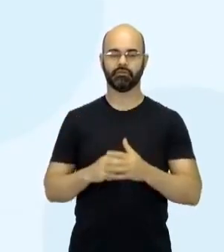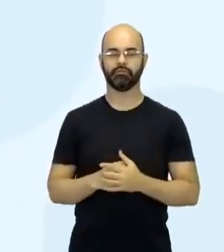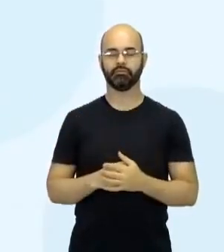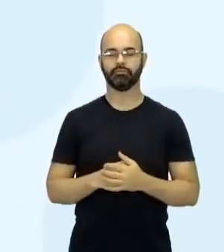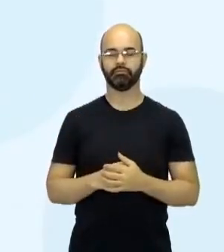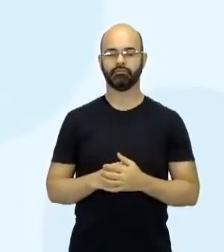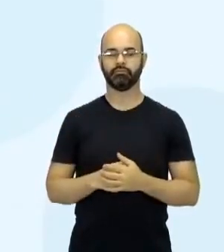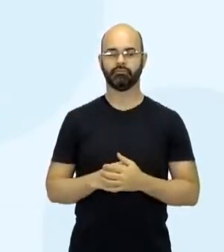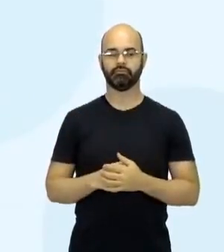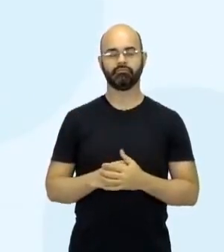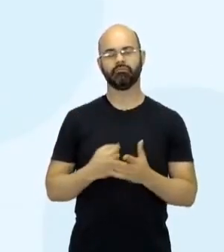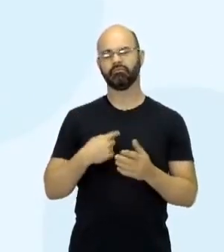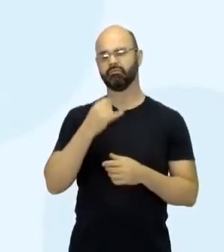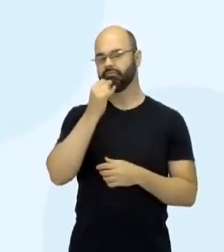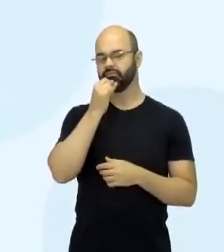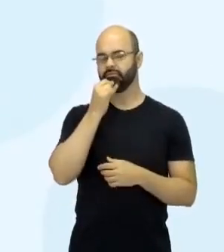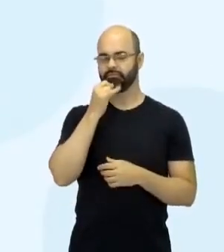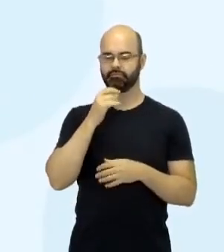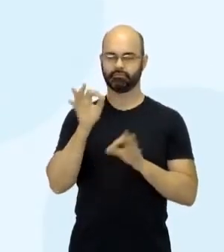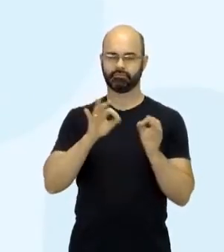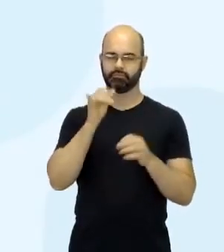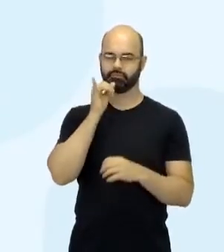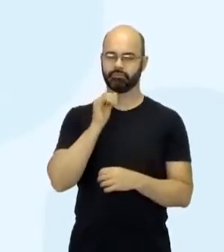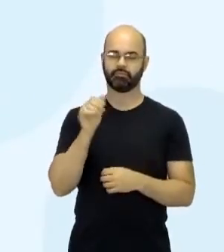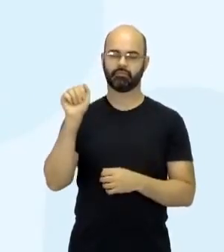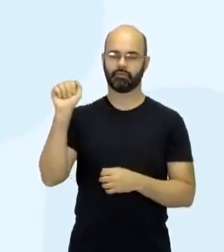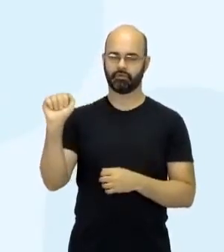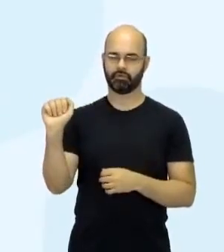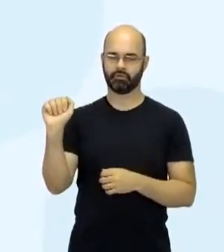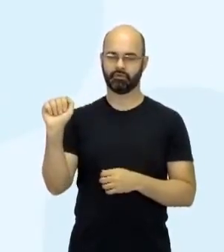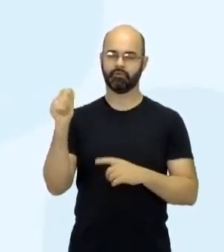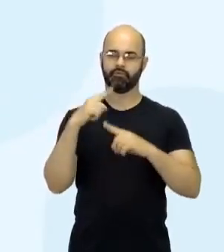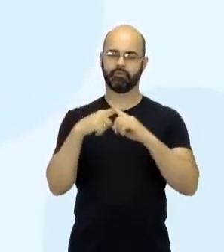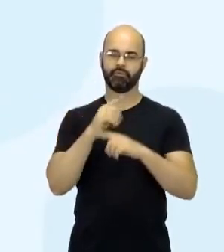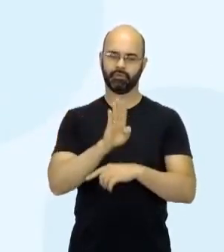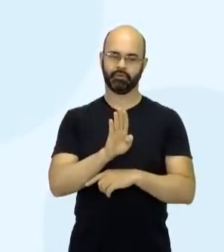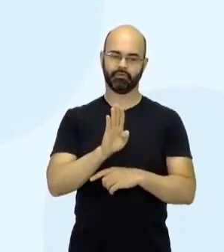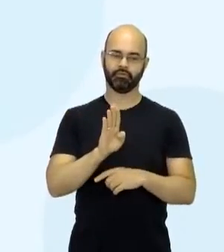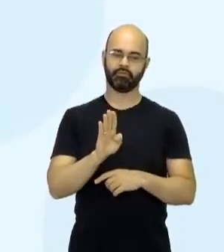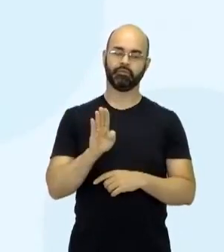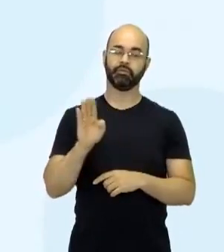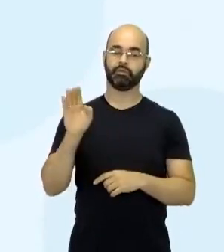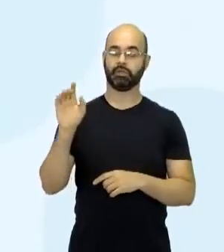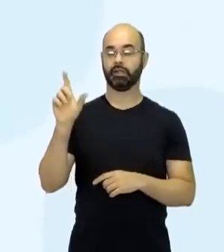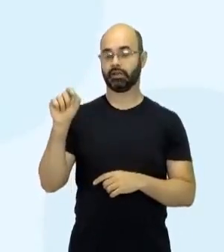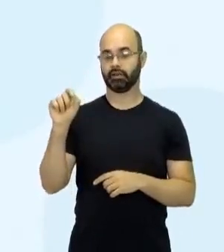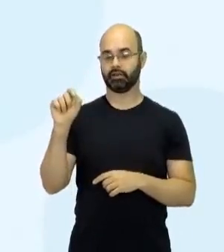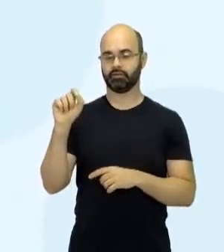um exemplo aí para vocês. Então, eu tenho o A que multiplica o B. Então, o A é o 10